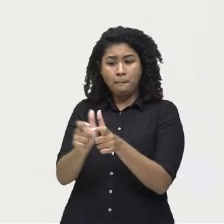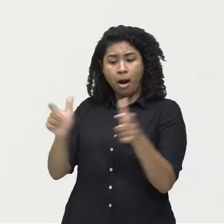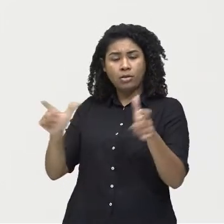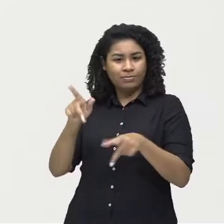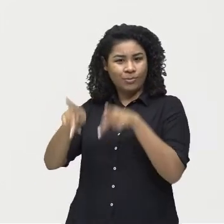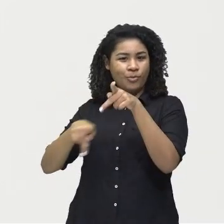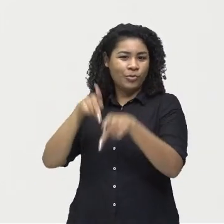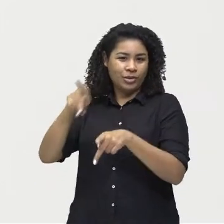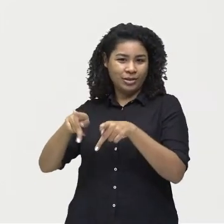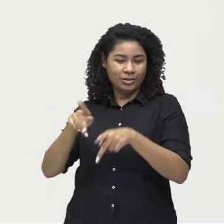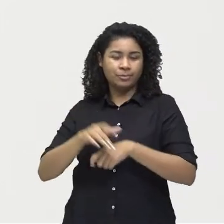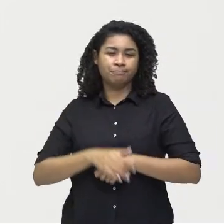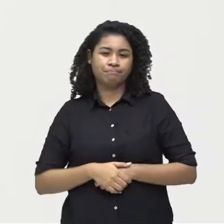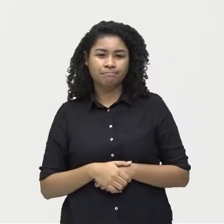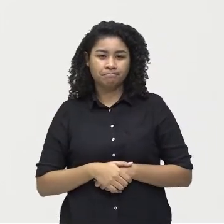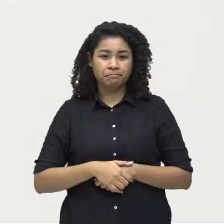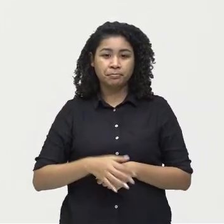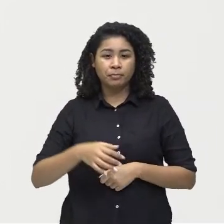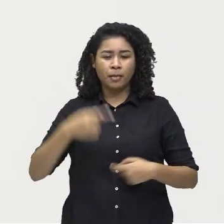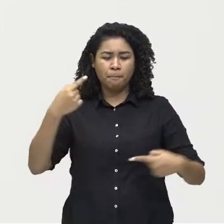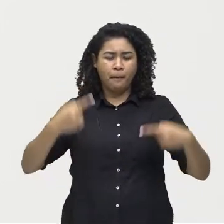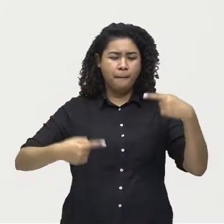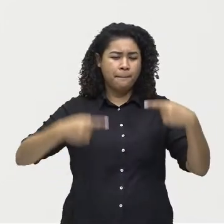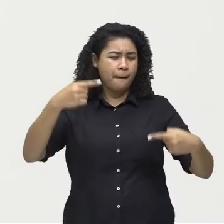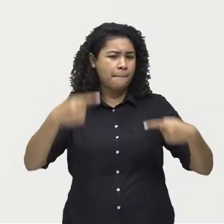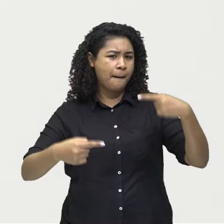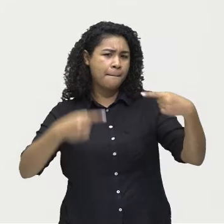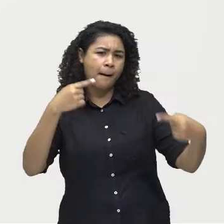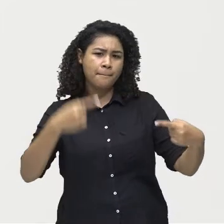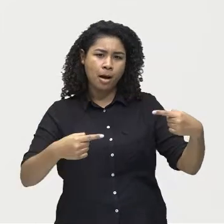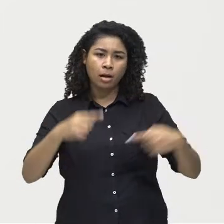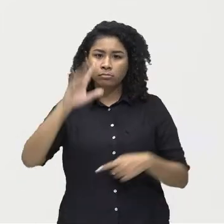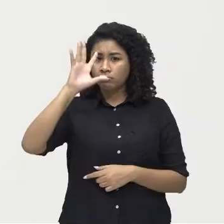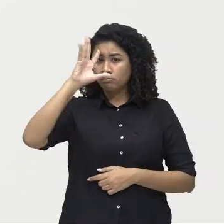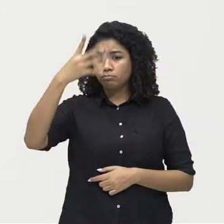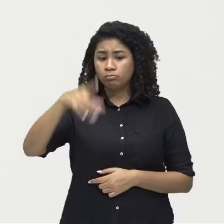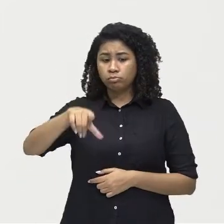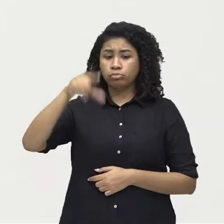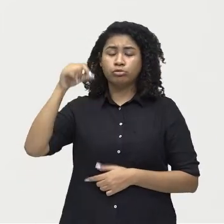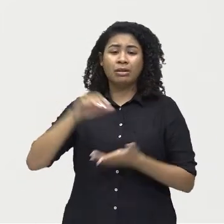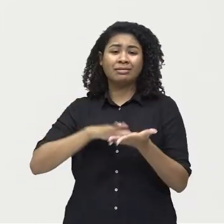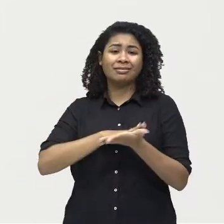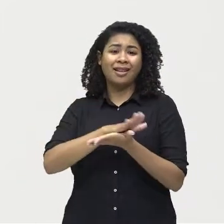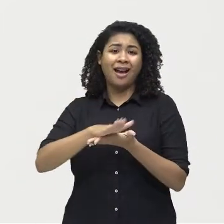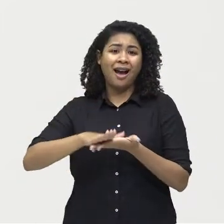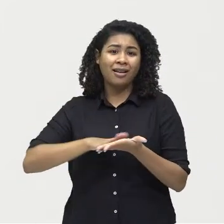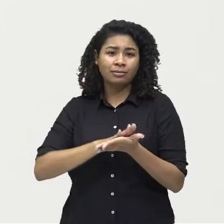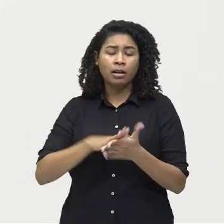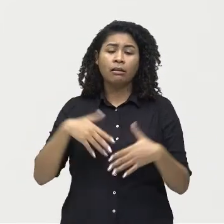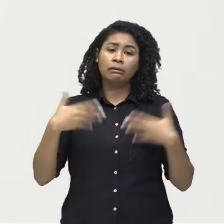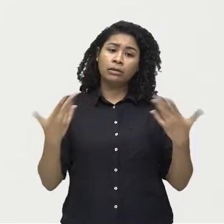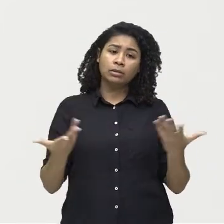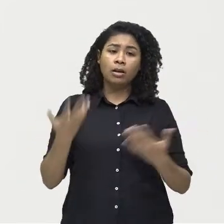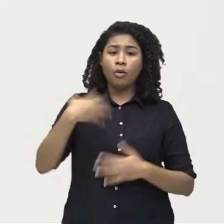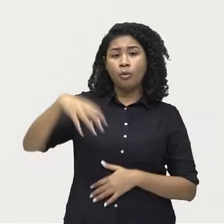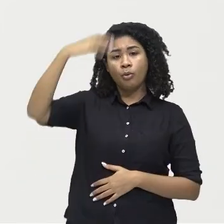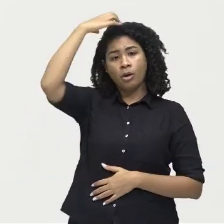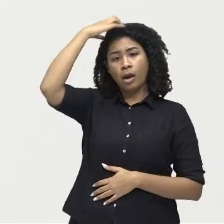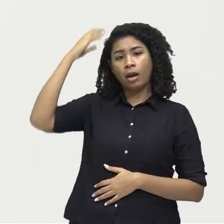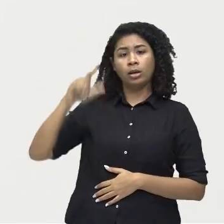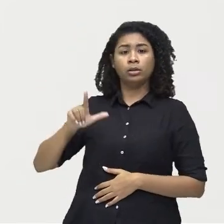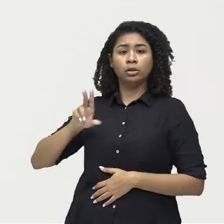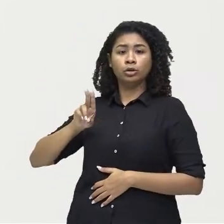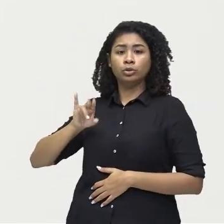interesses dos três estados e sem tomar decisão alguma, Luís XVI mandou fechar a